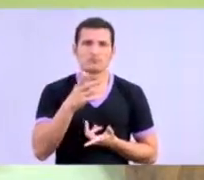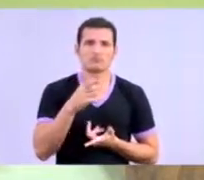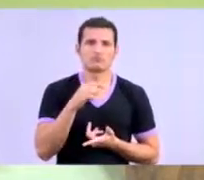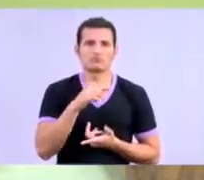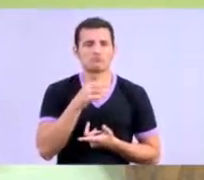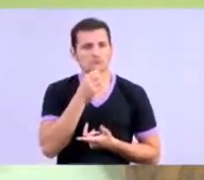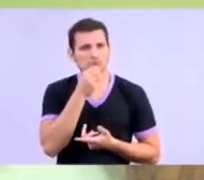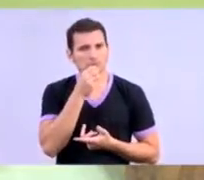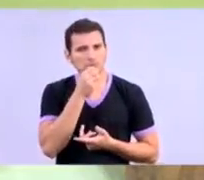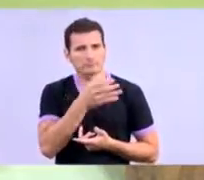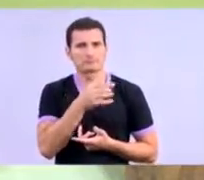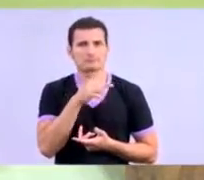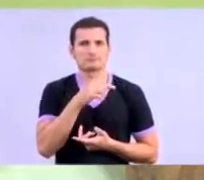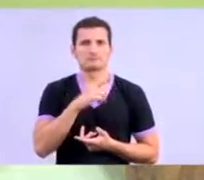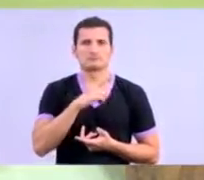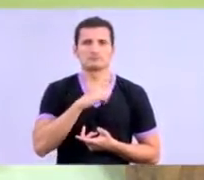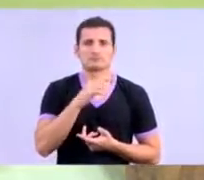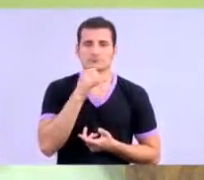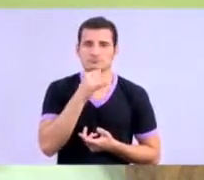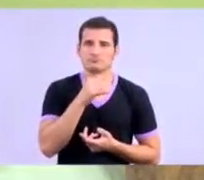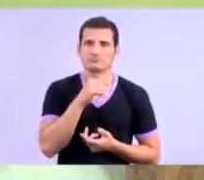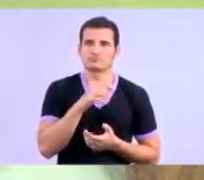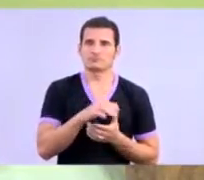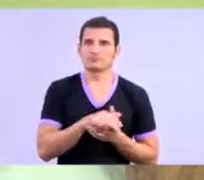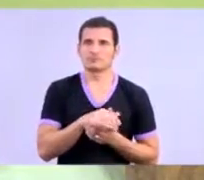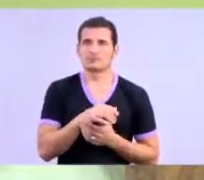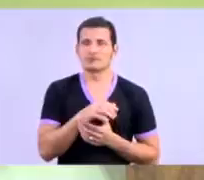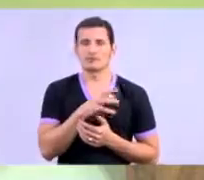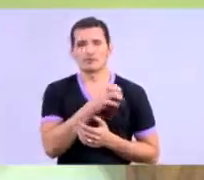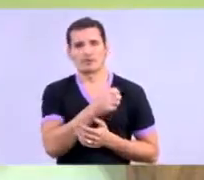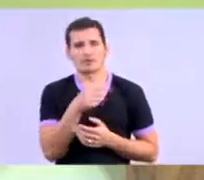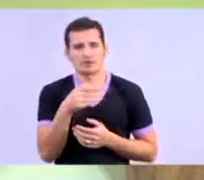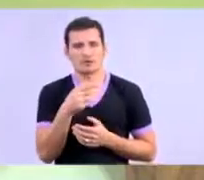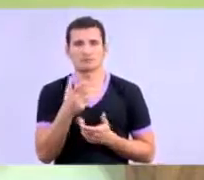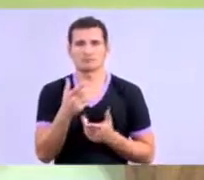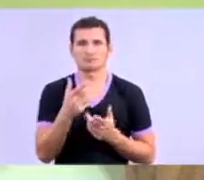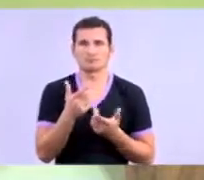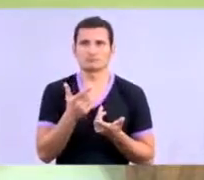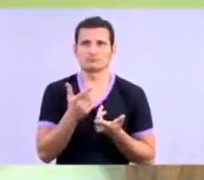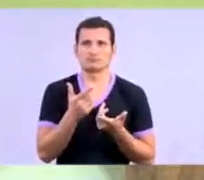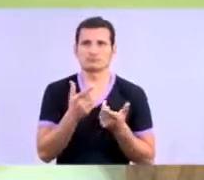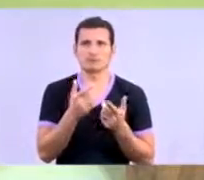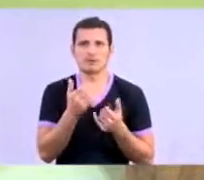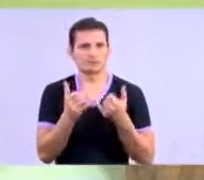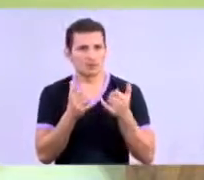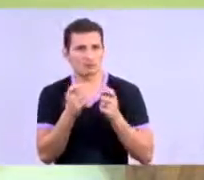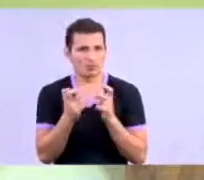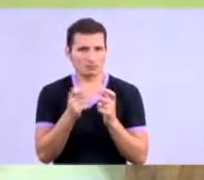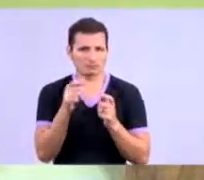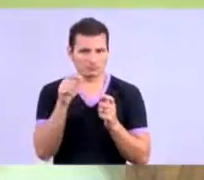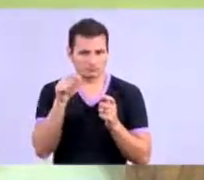robusto. Se eu pegar ele para jogar, então o meu jogo ele vai jogar muito rápido.